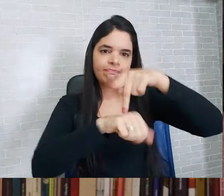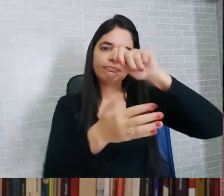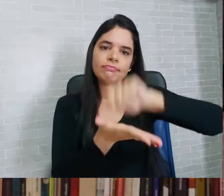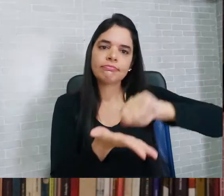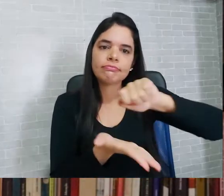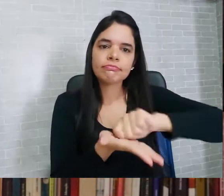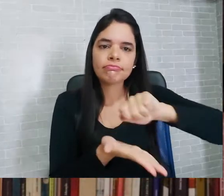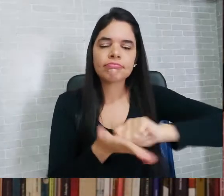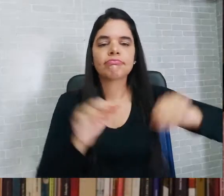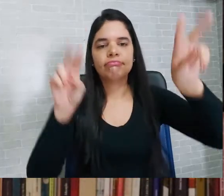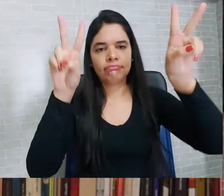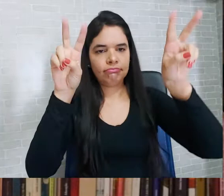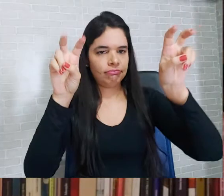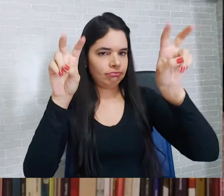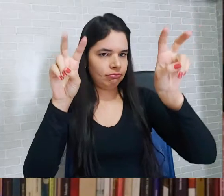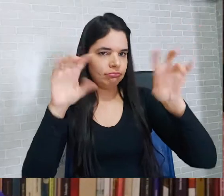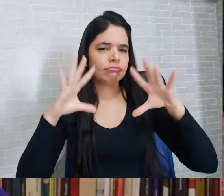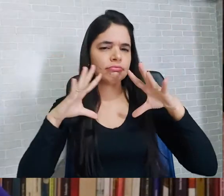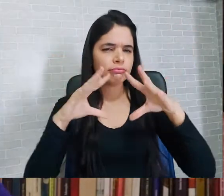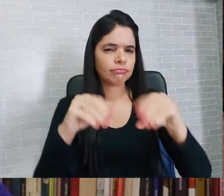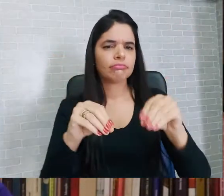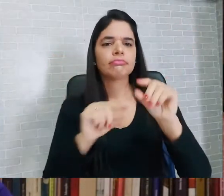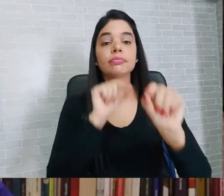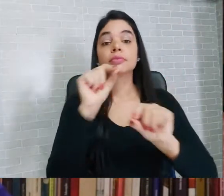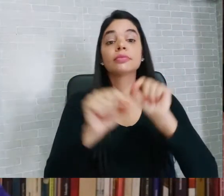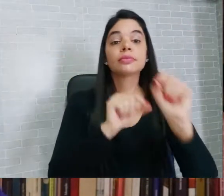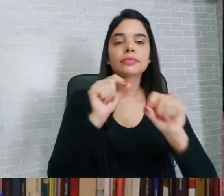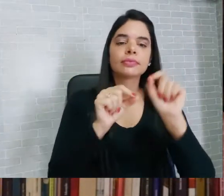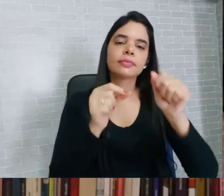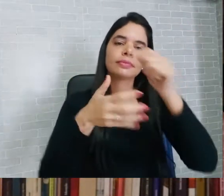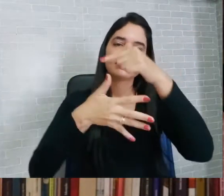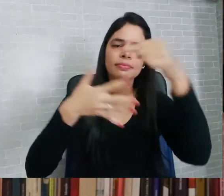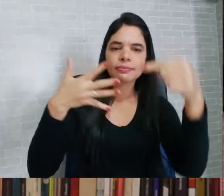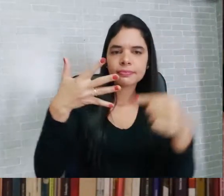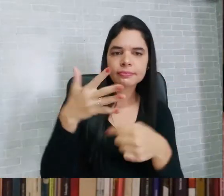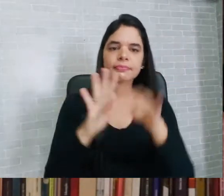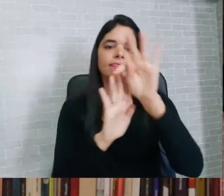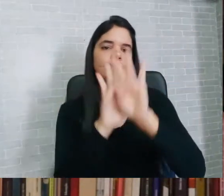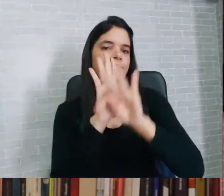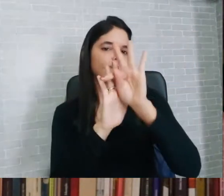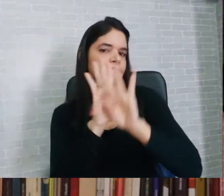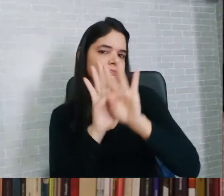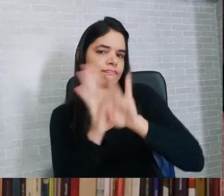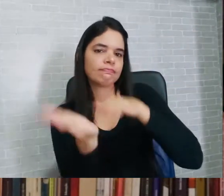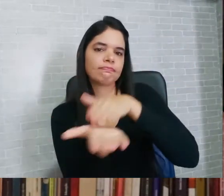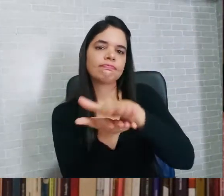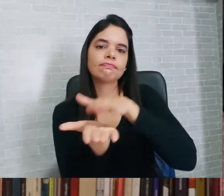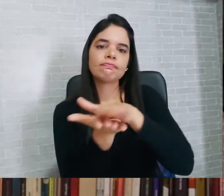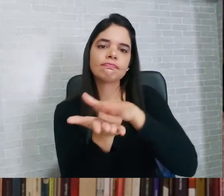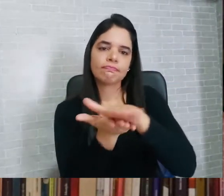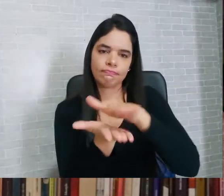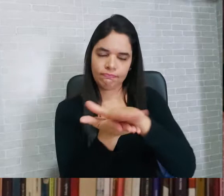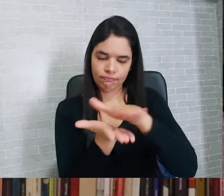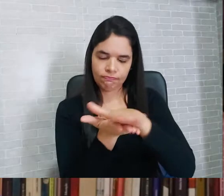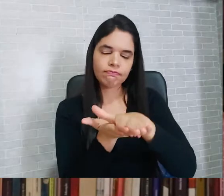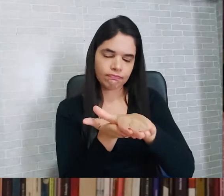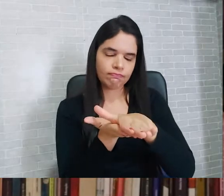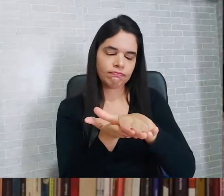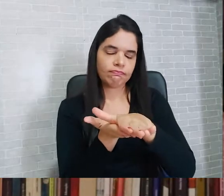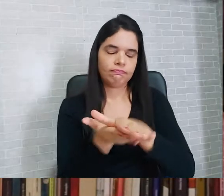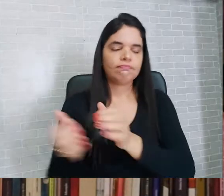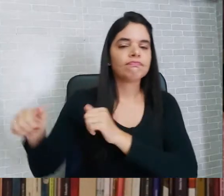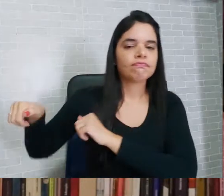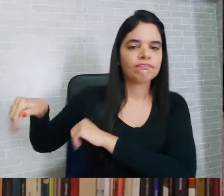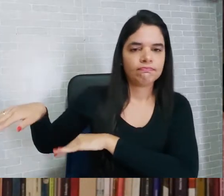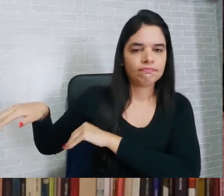os temas, tudo que diz respeito aos textos produzidos, né, na Guiana Francesa e também sobre a